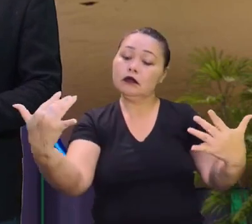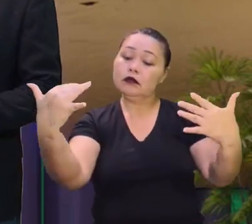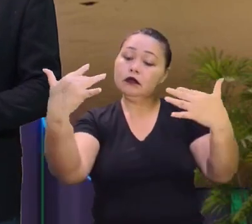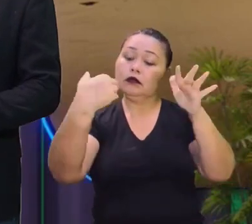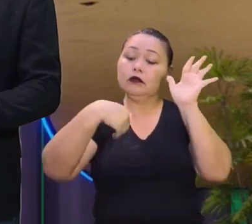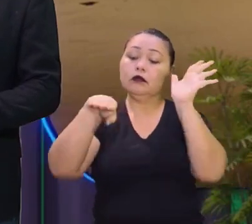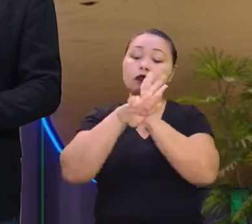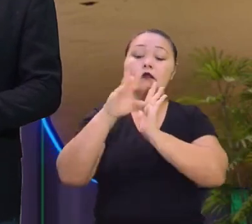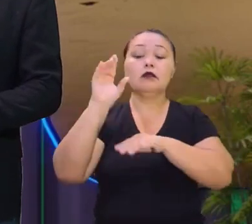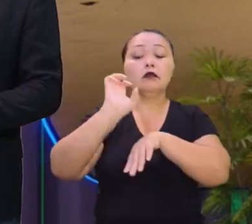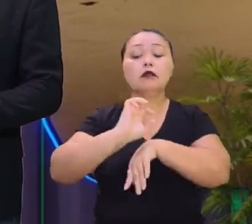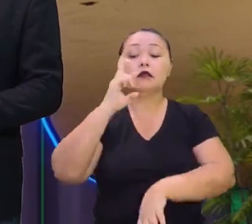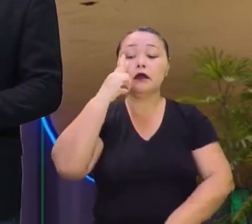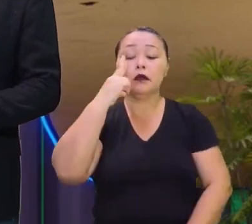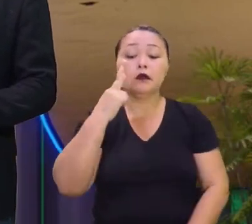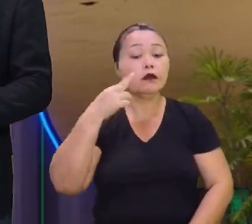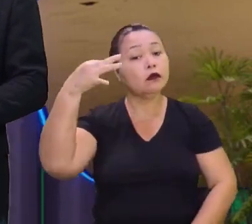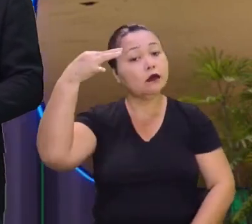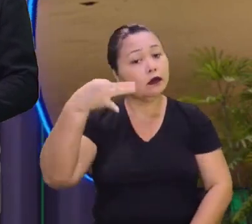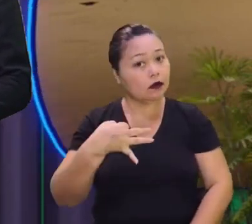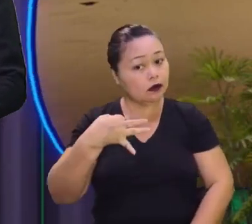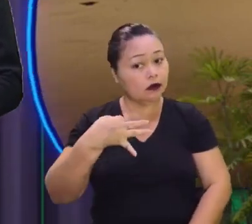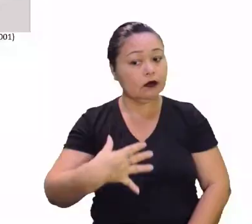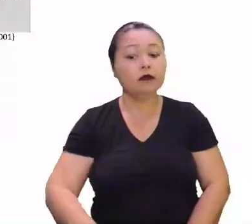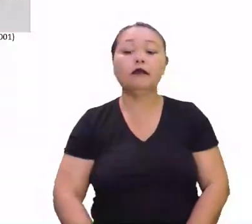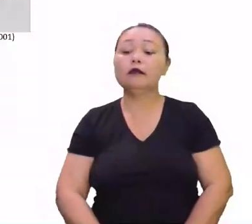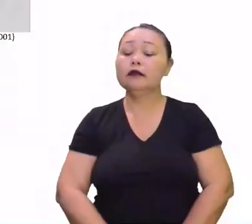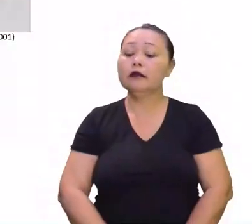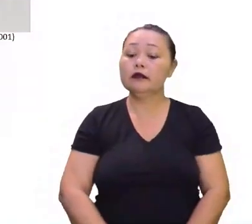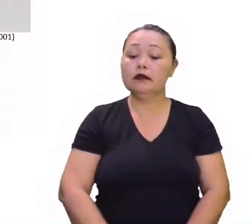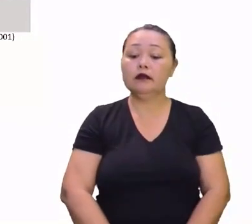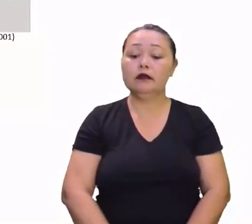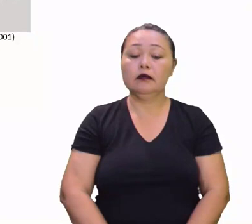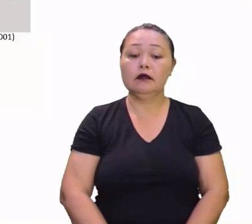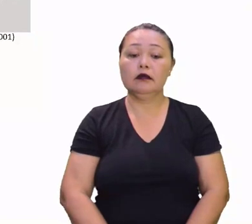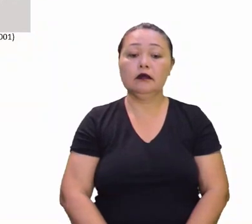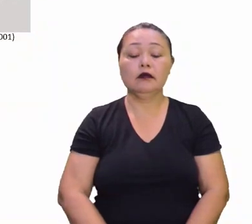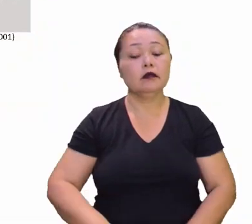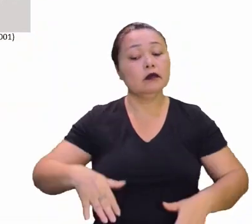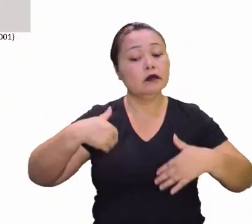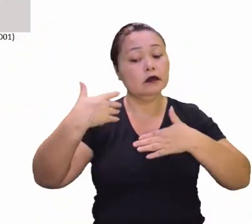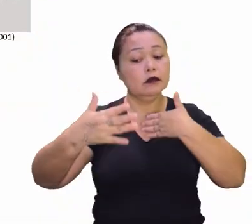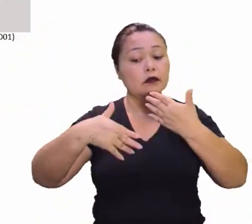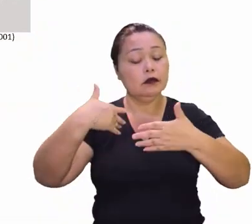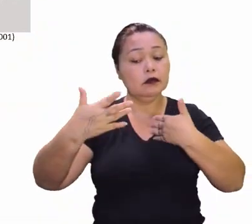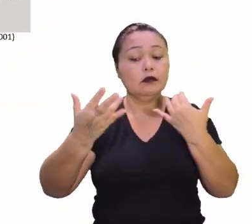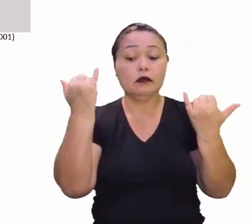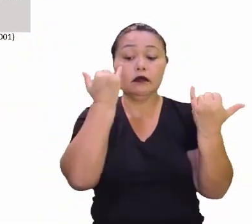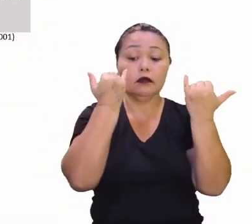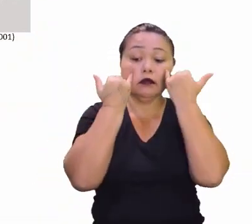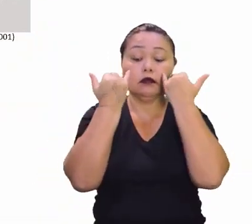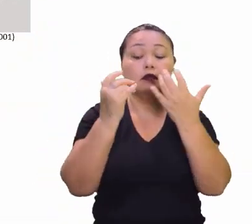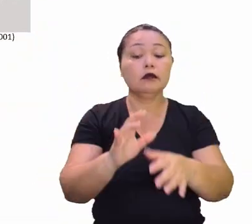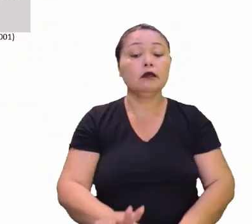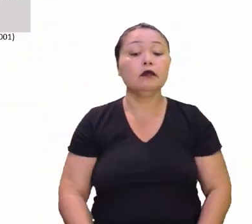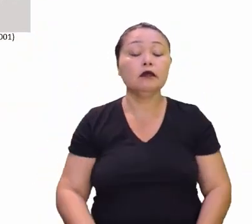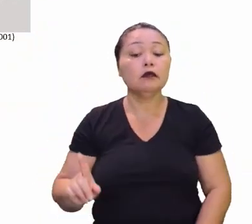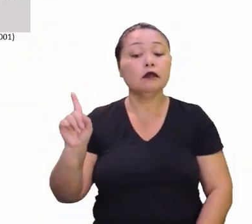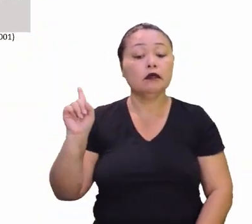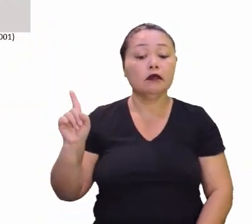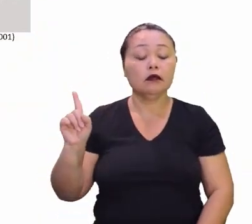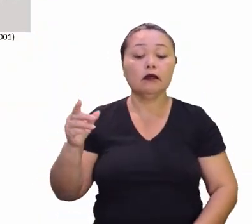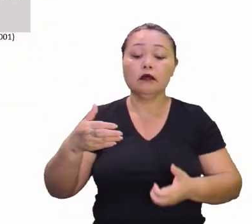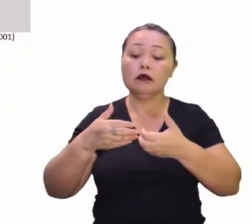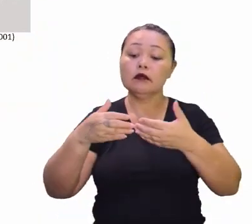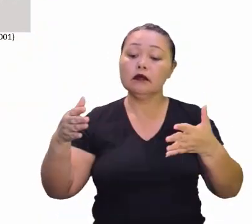chegar aqui em Rondônia. Perfeito. Certo? Vamos lá no quadro, meu diretor. Avançando aí, galera, com mais informações acerca